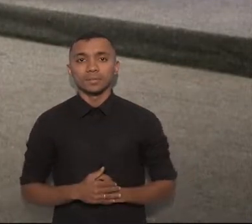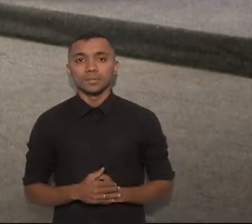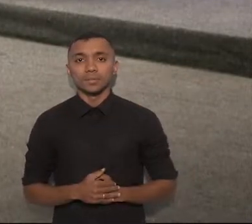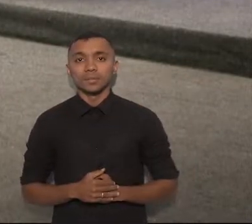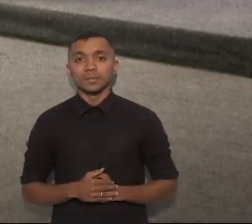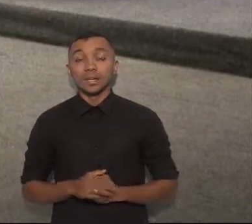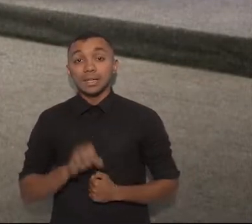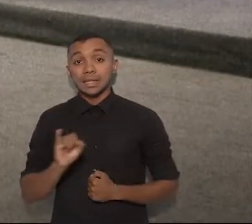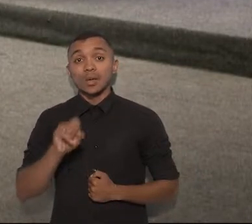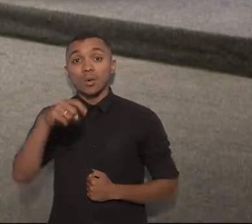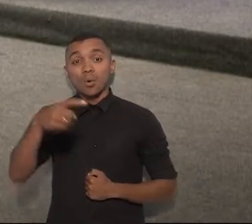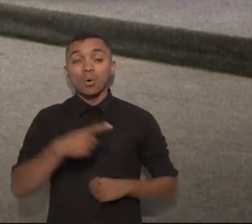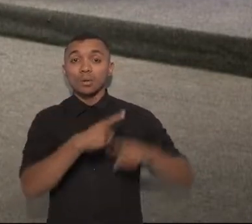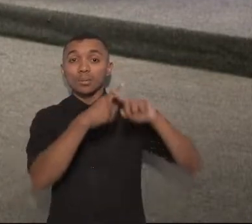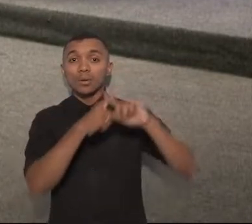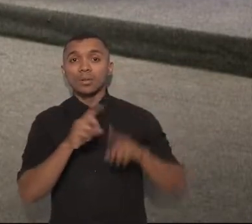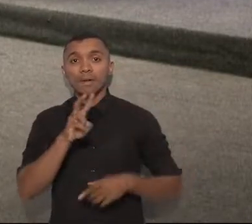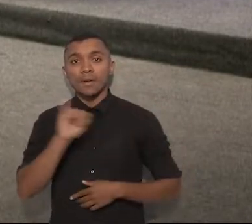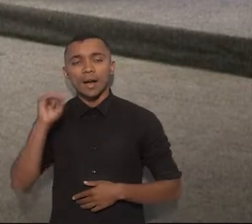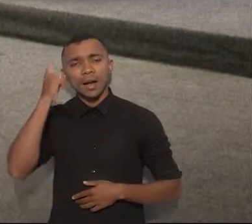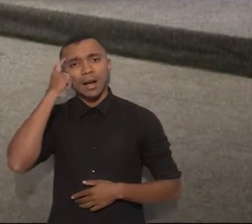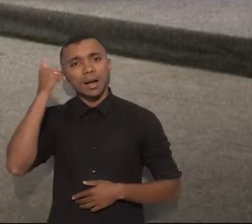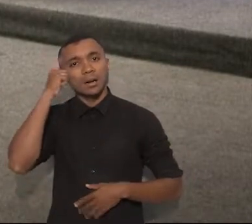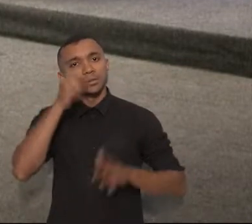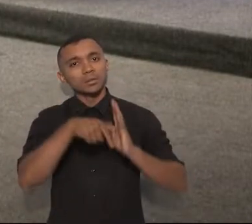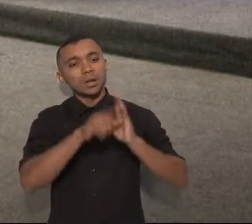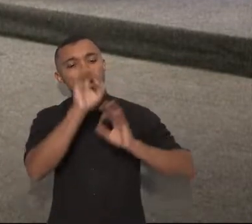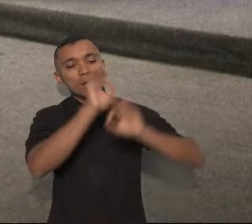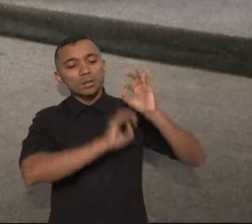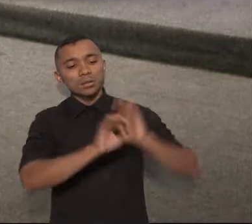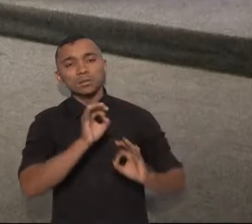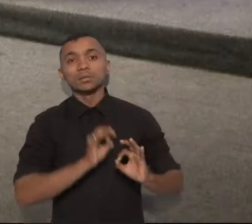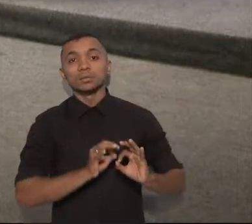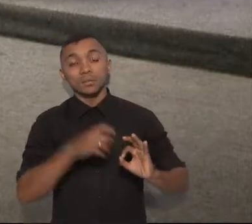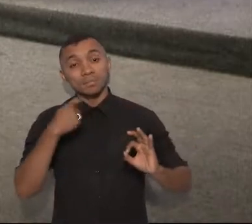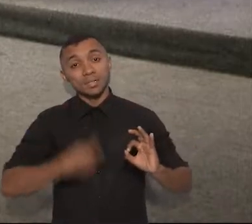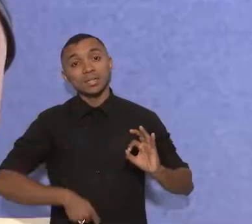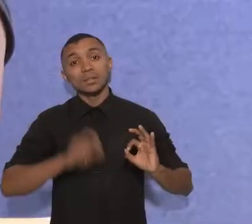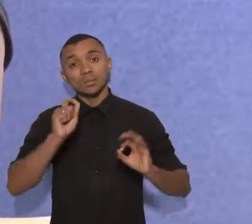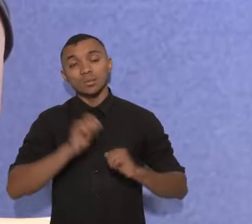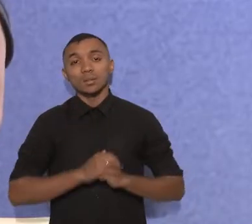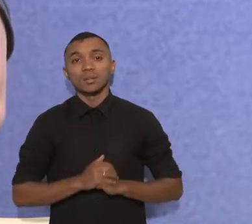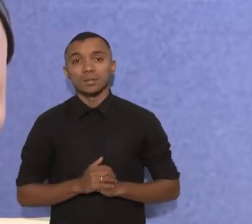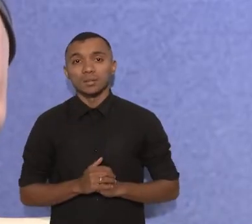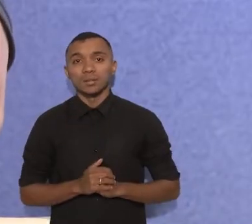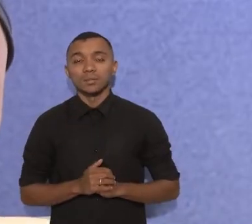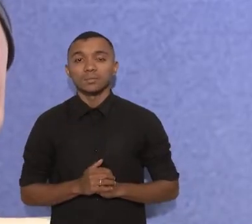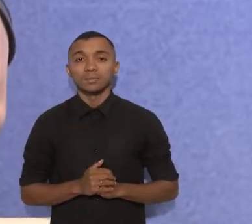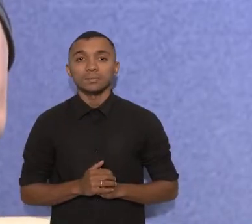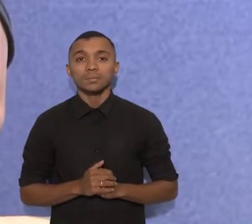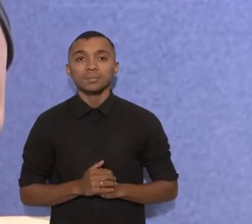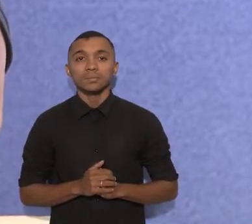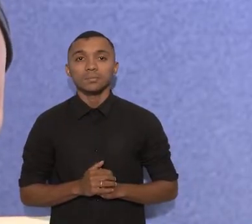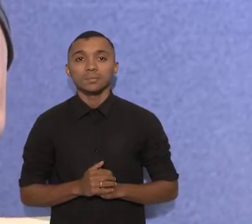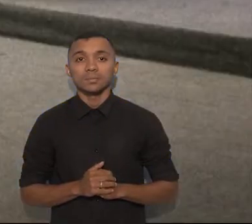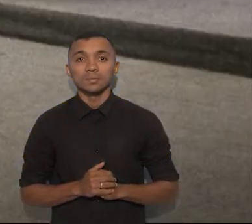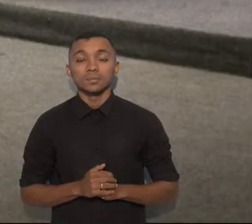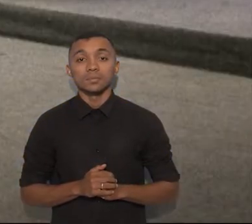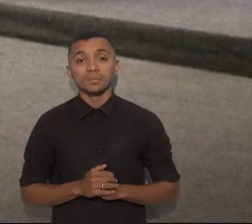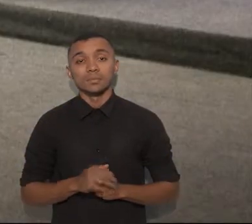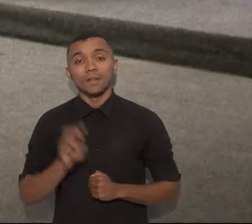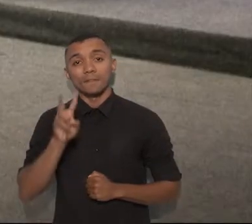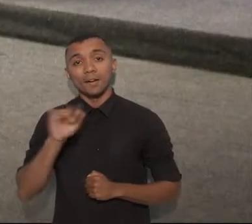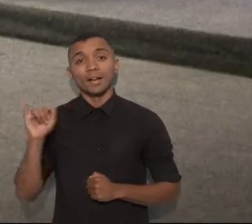próximos campeonatos, ele iria para a oitava divisão. Temporadas para pagar o saldo de negativo. Não, ia parar na oitava